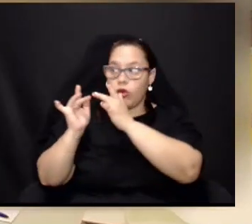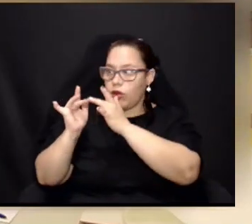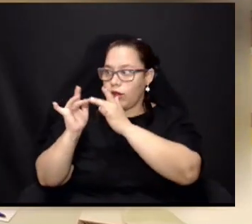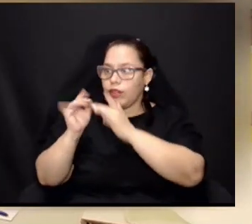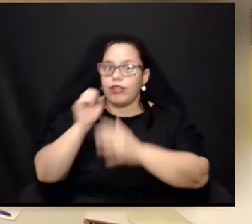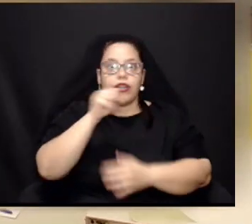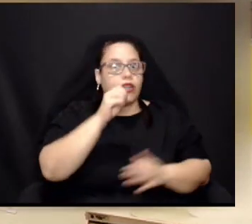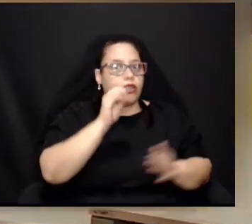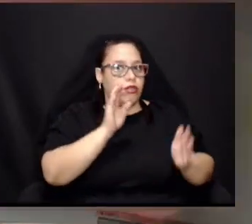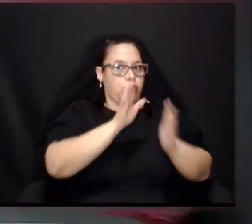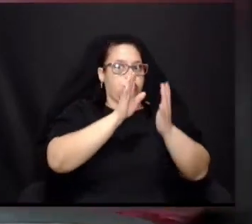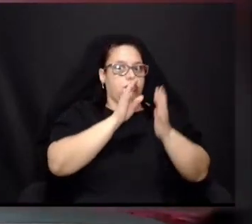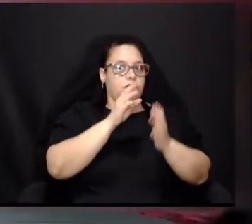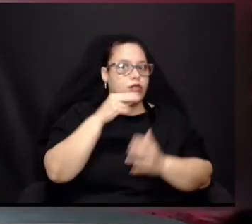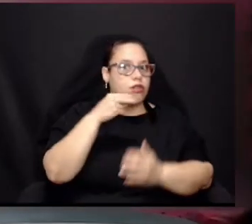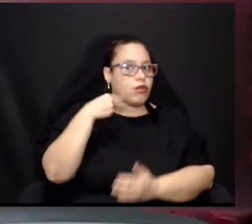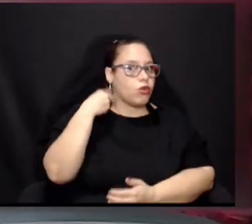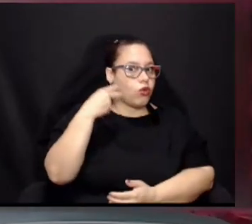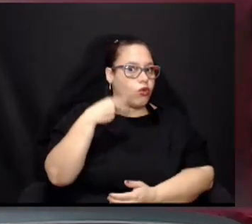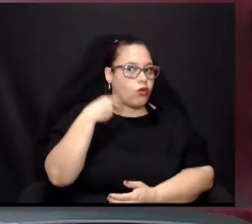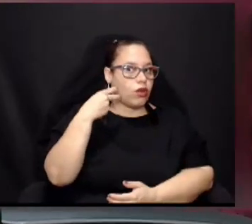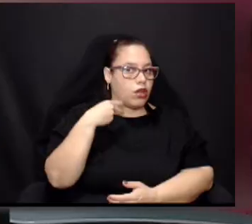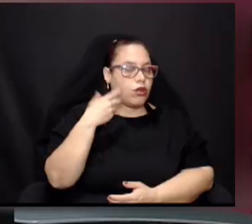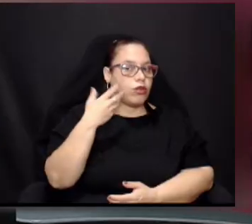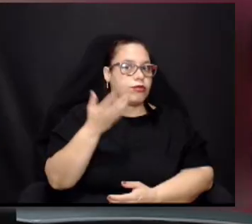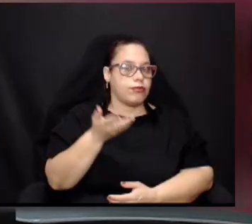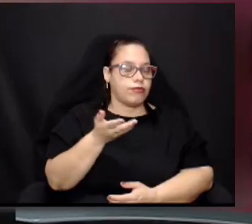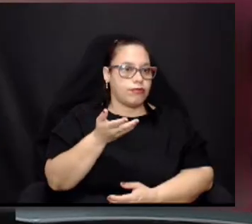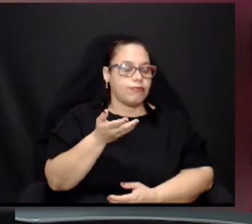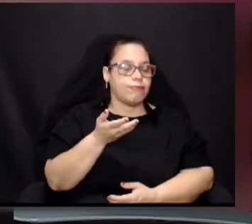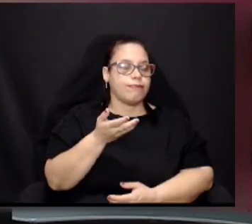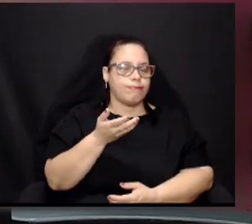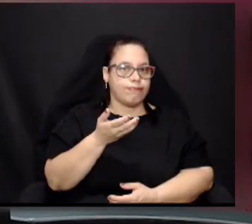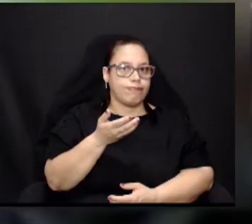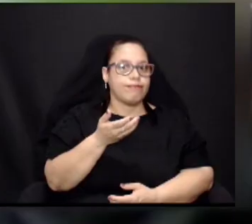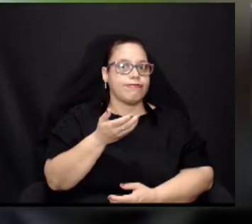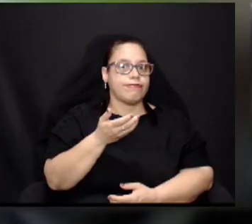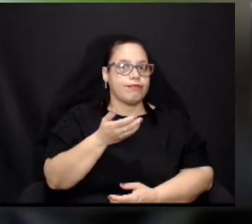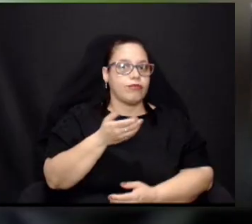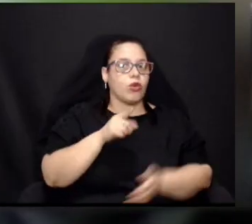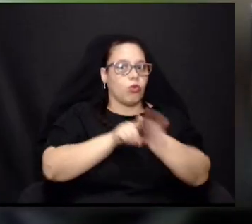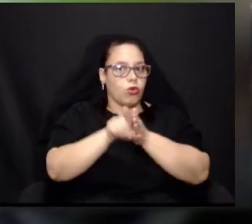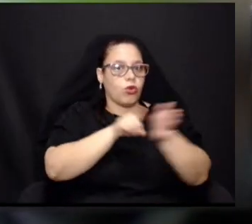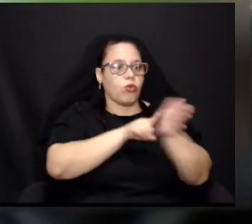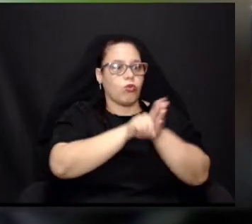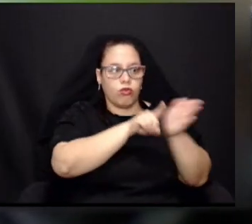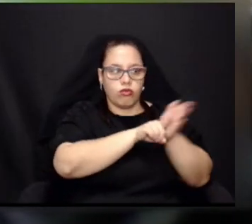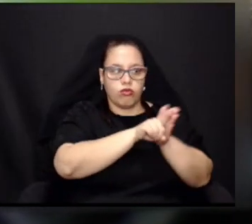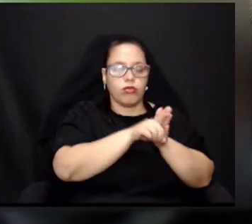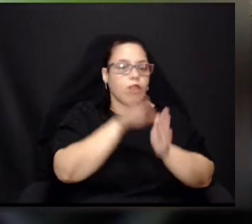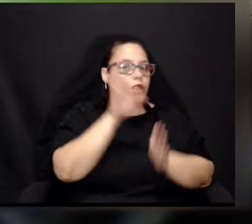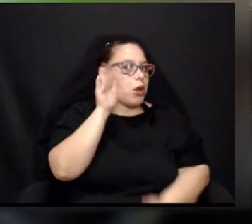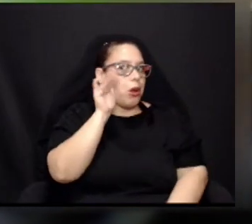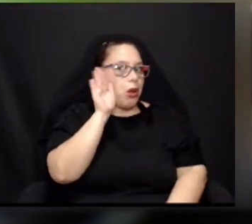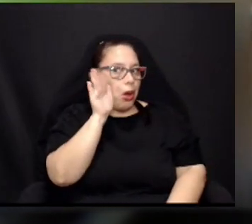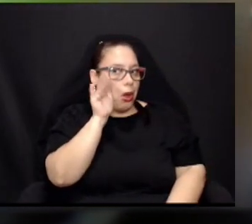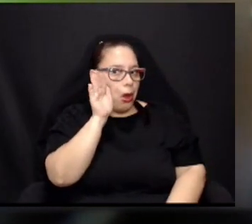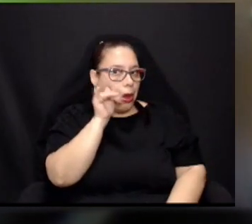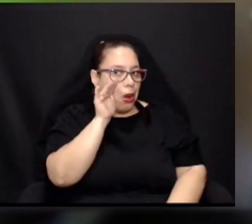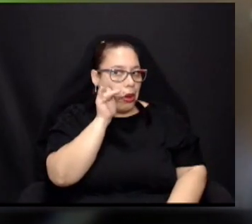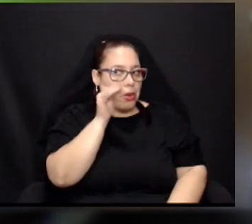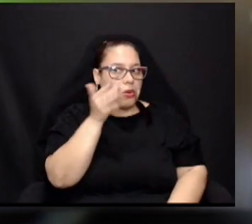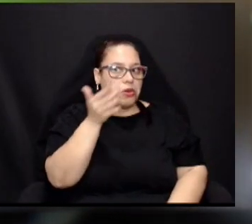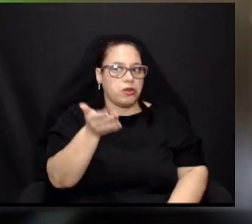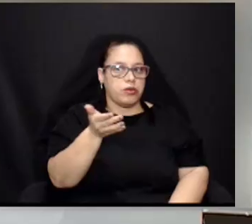né? E acaba que eles fazem muitas perguntas, eles têm muitas curiosidades, né? E a gente tem tido